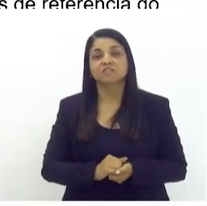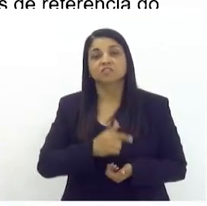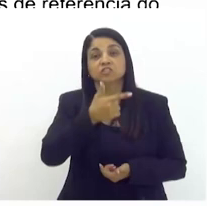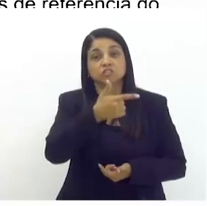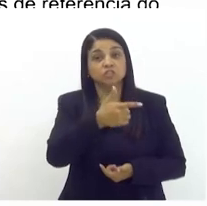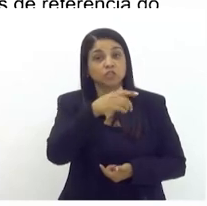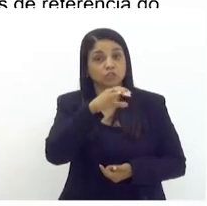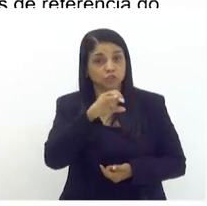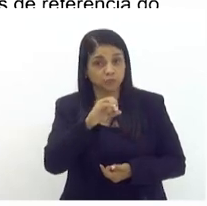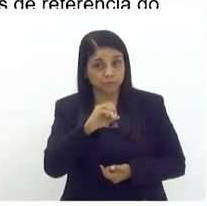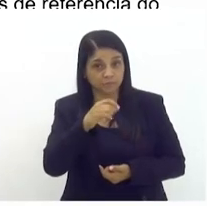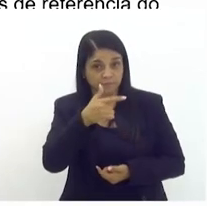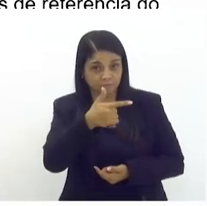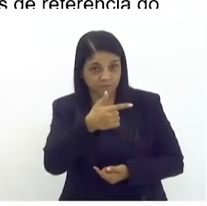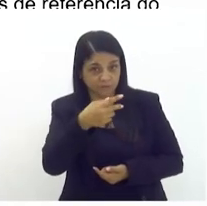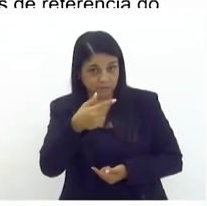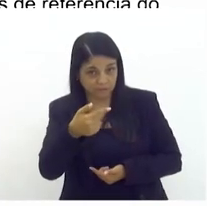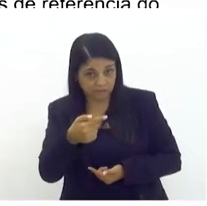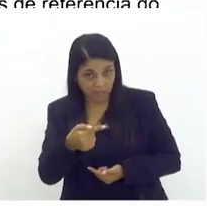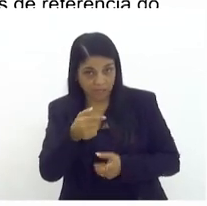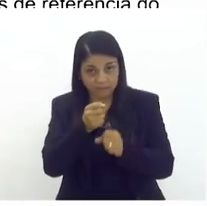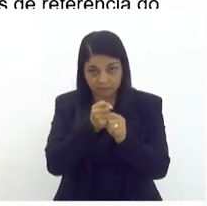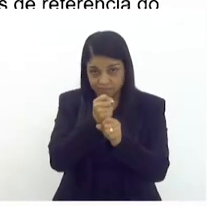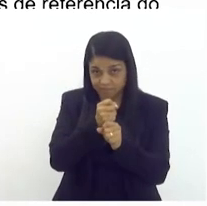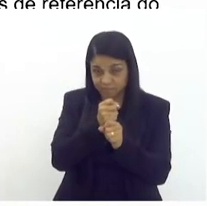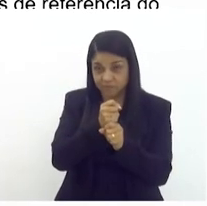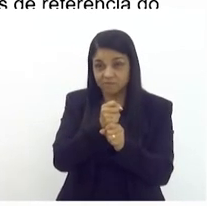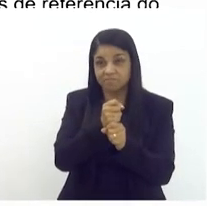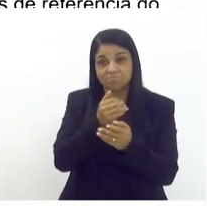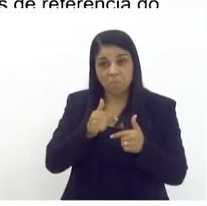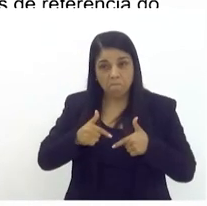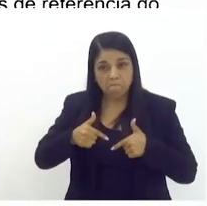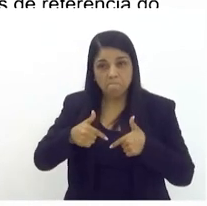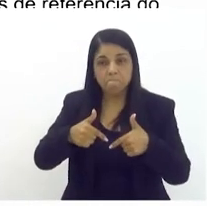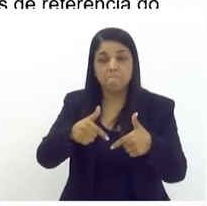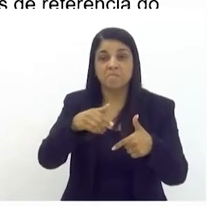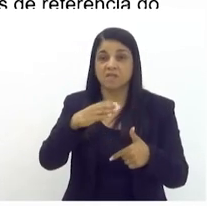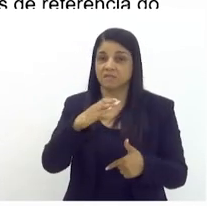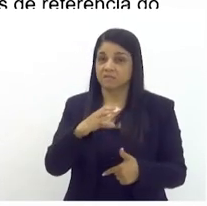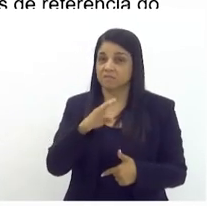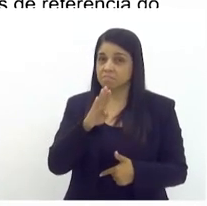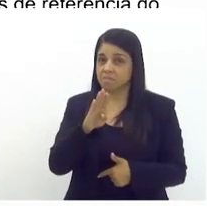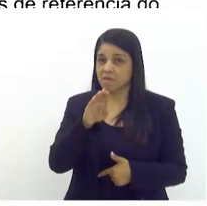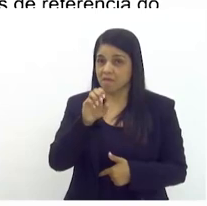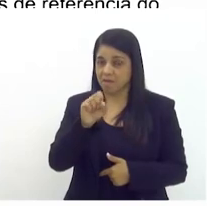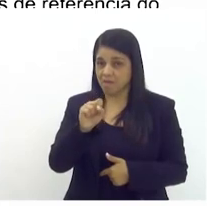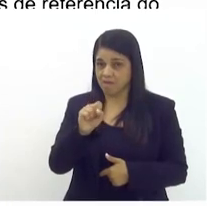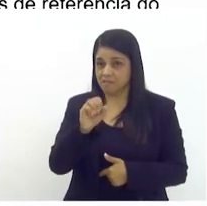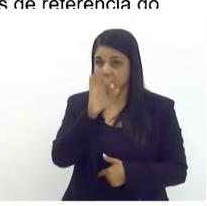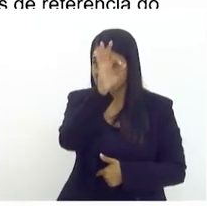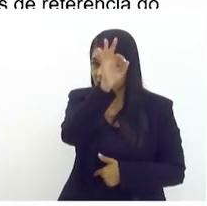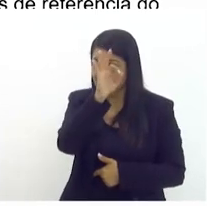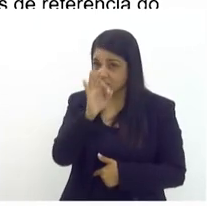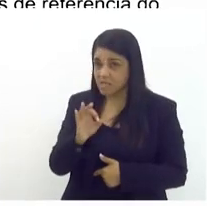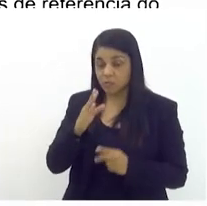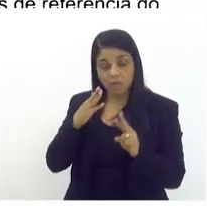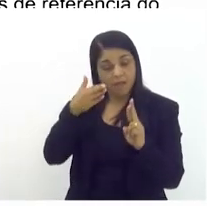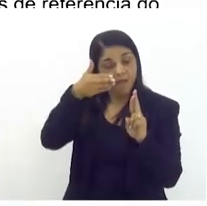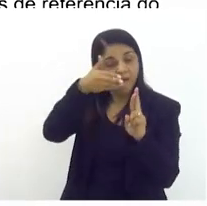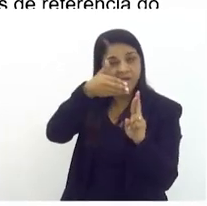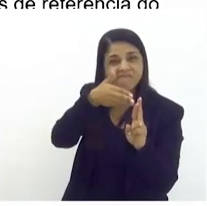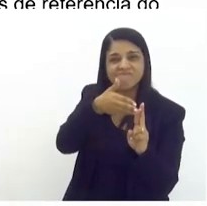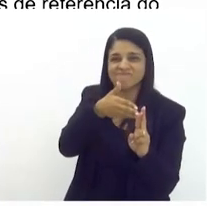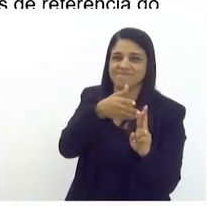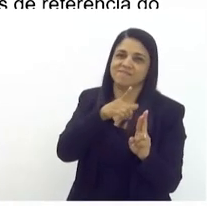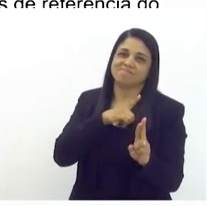2027 entra em vigor da CBS com a tal alíquota de referência